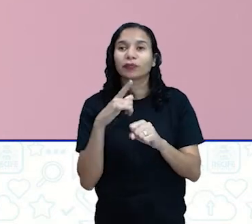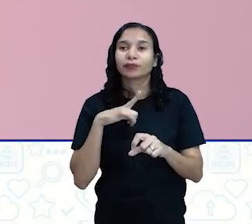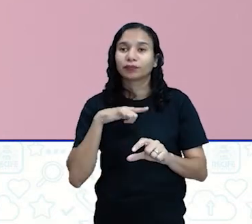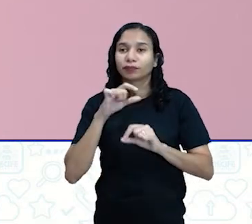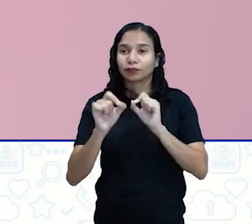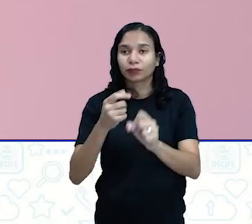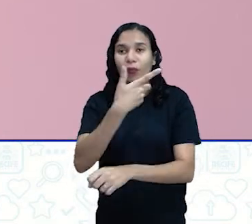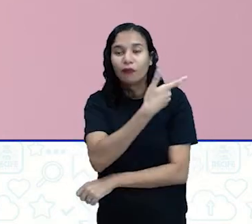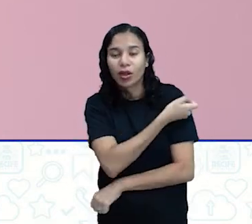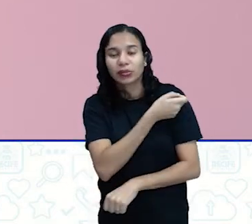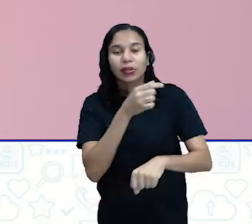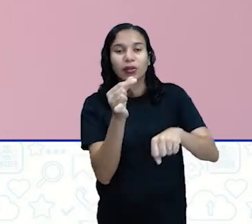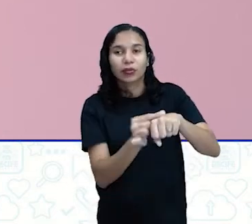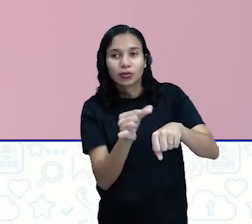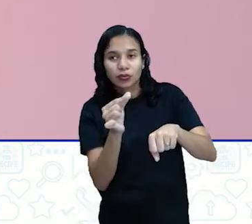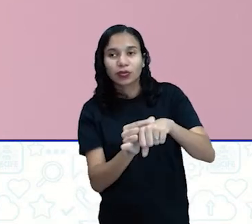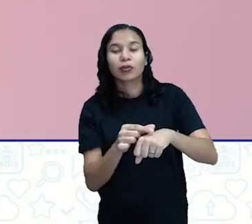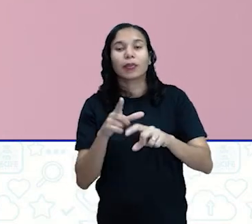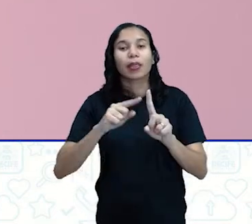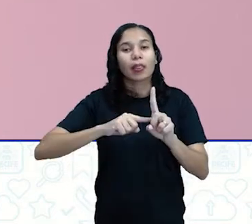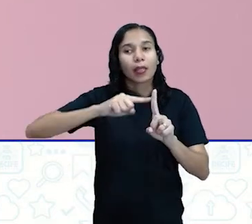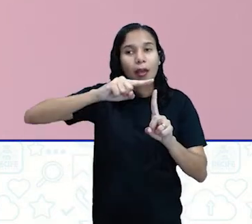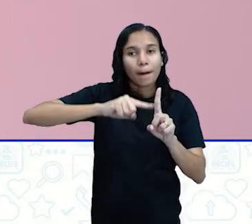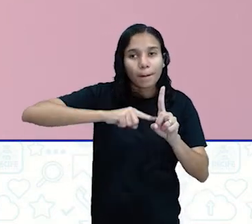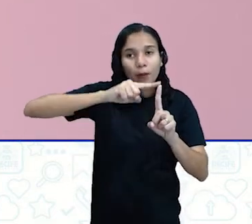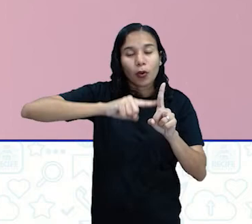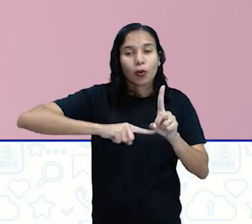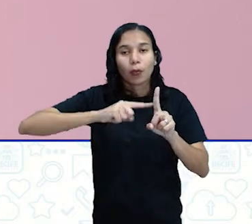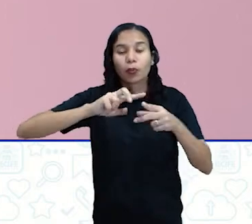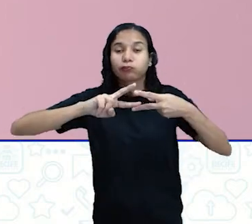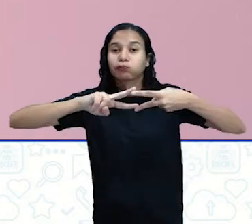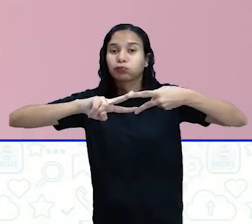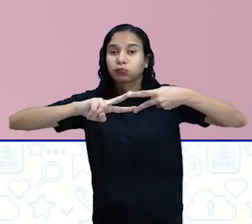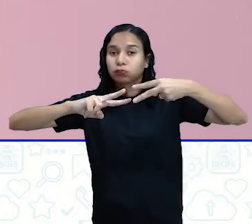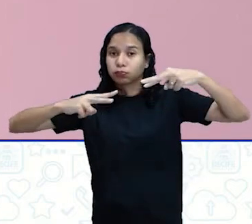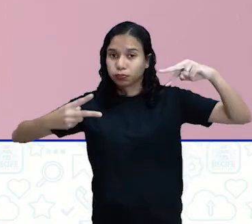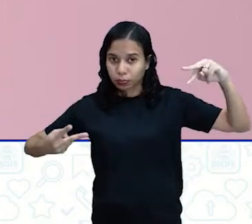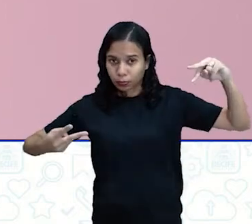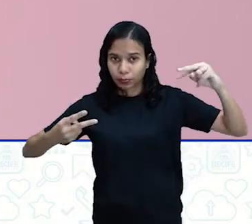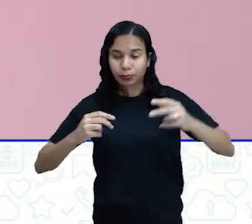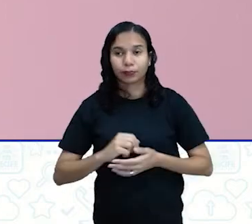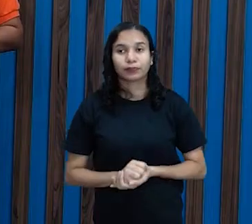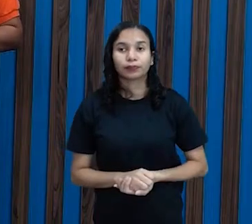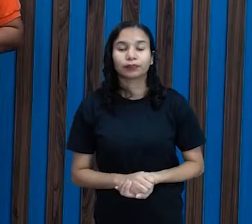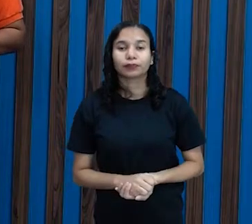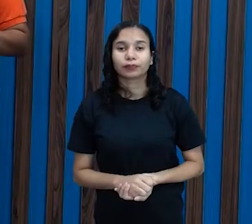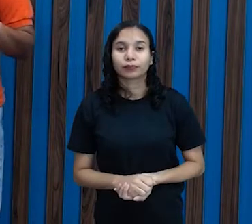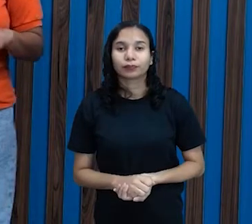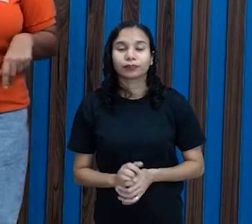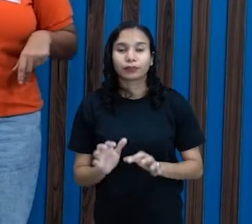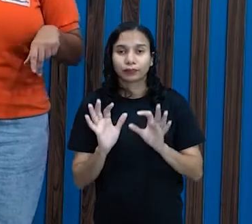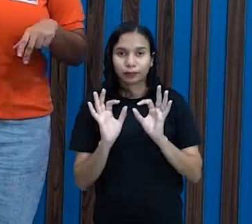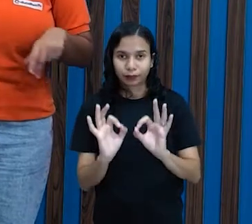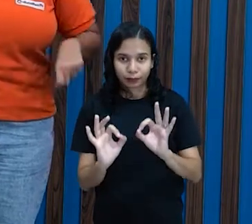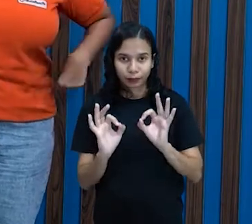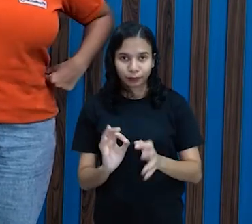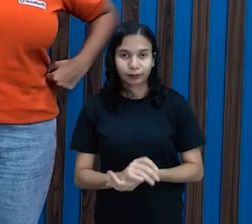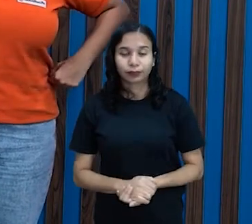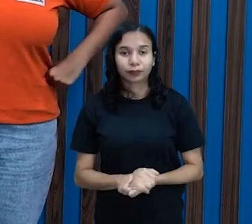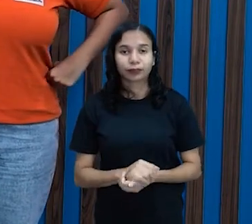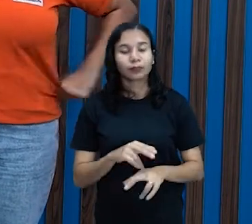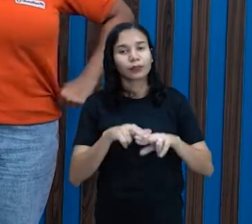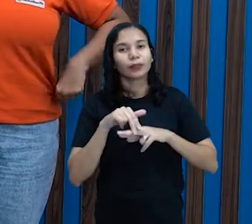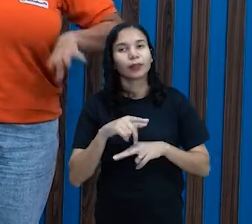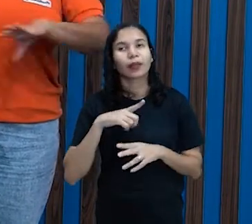substantivo vacina, microchip, termômetros e DNA, tá? E aí eu